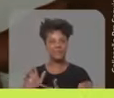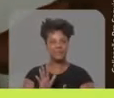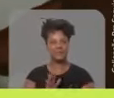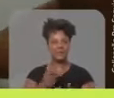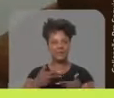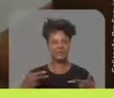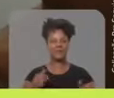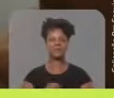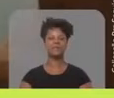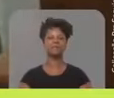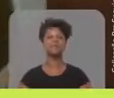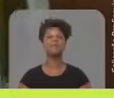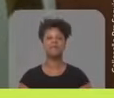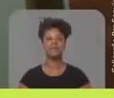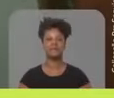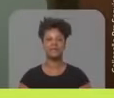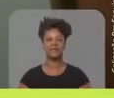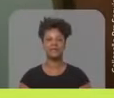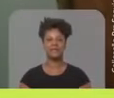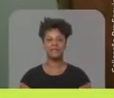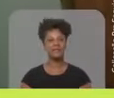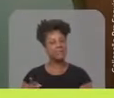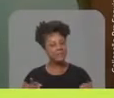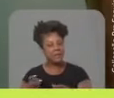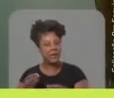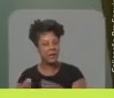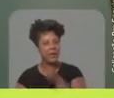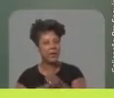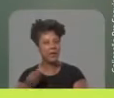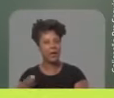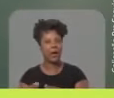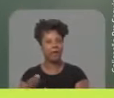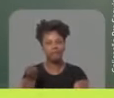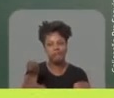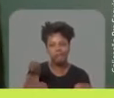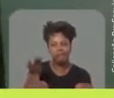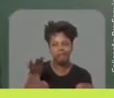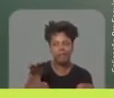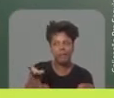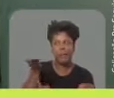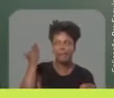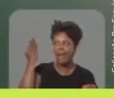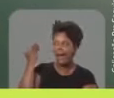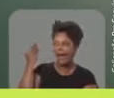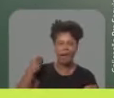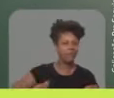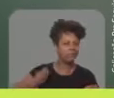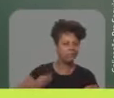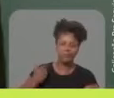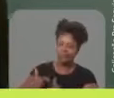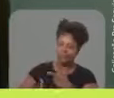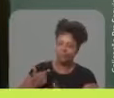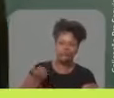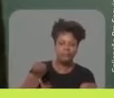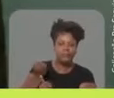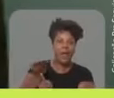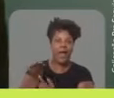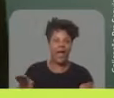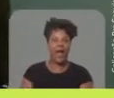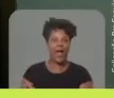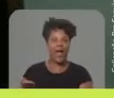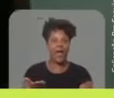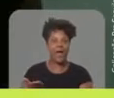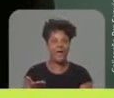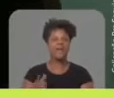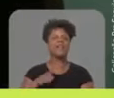Demais! Foi muito mais, nós não temos nem palavras! Acendi aqui, ó. Aqui, ó. Aí, ó. Hein? Tá vendo? Antigamente era na lamparina, doutor. Vida toda na lamparina. Na